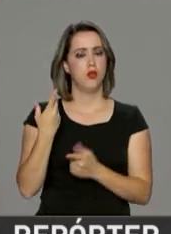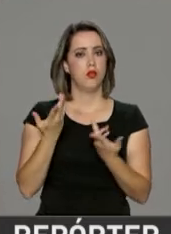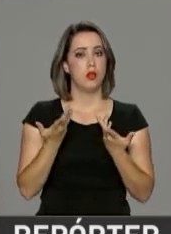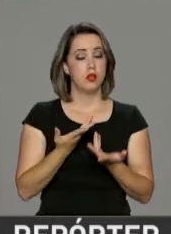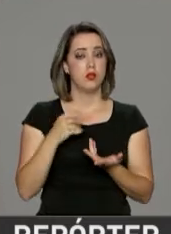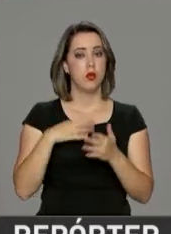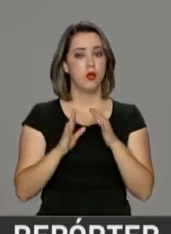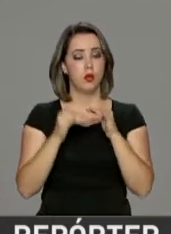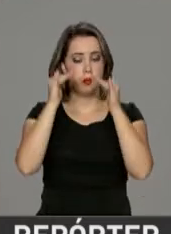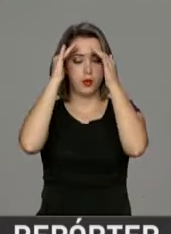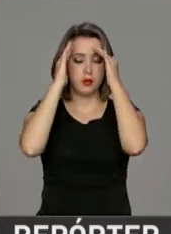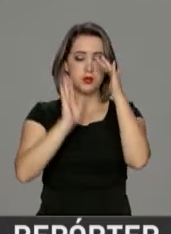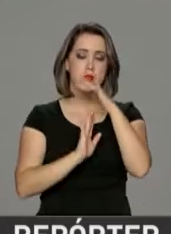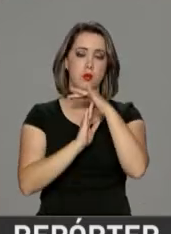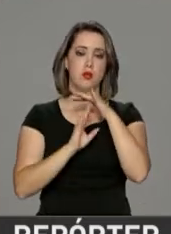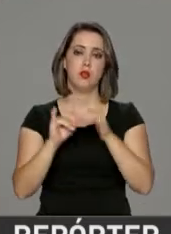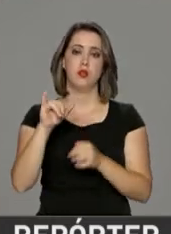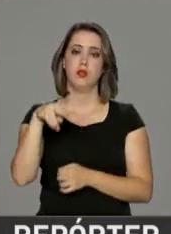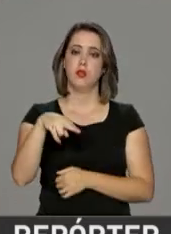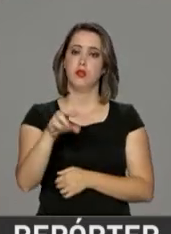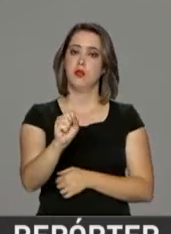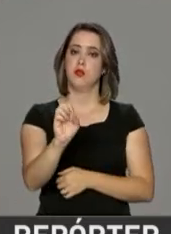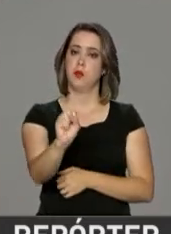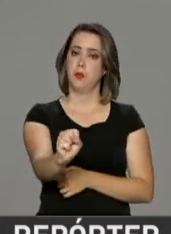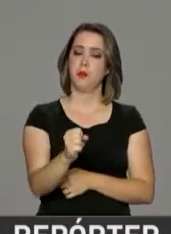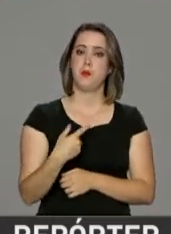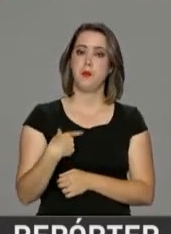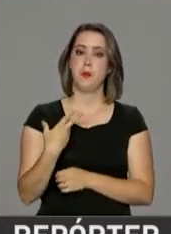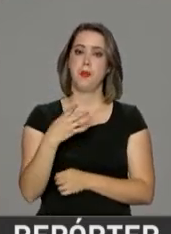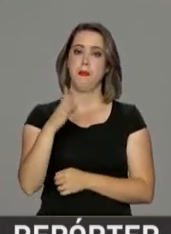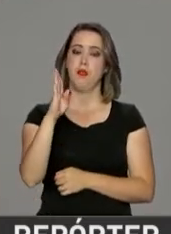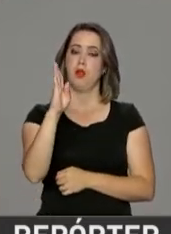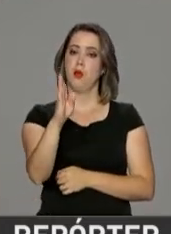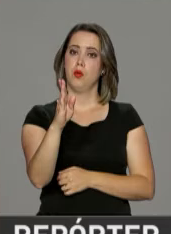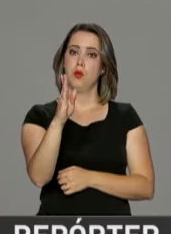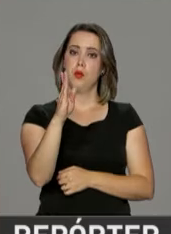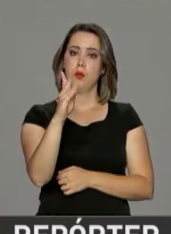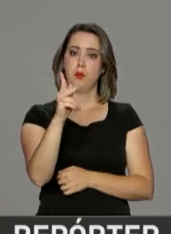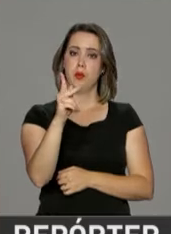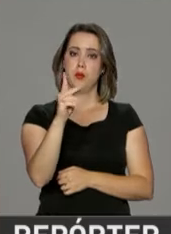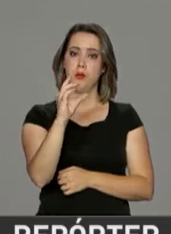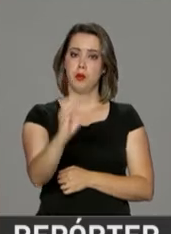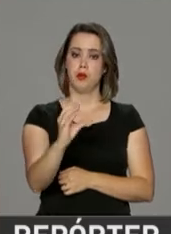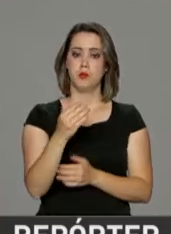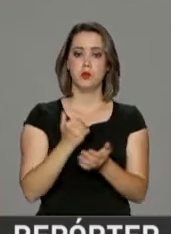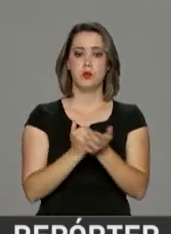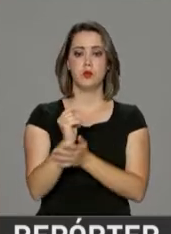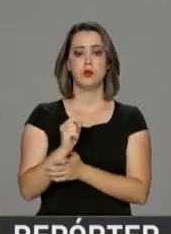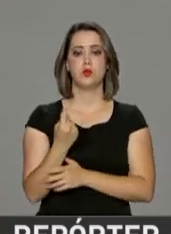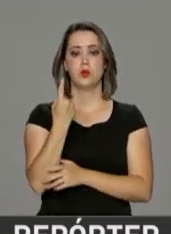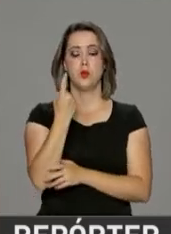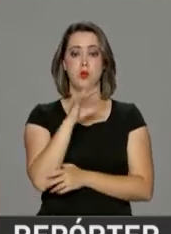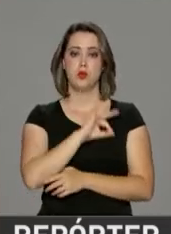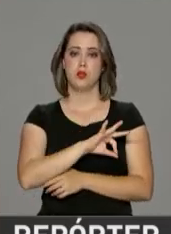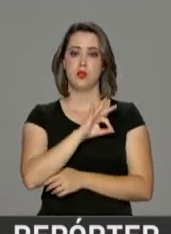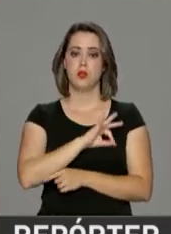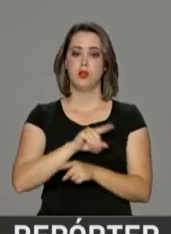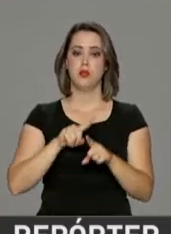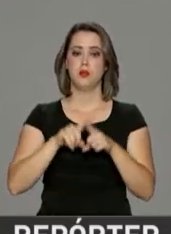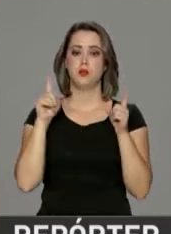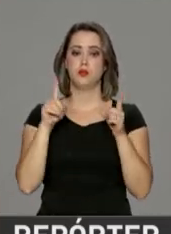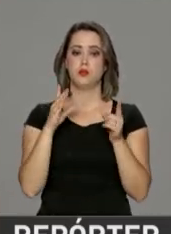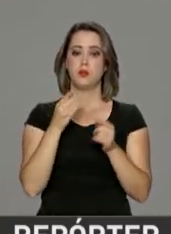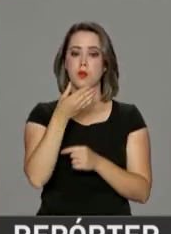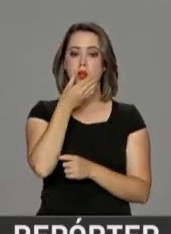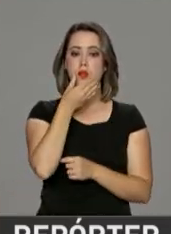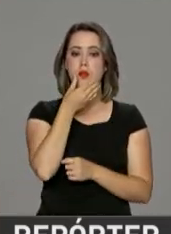ao teto do INSS. O benefício de prestação continuada continuará sendo de 1 salário mínimo, mas a